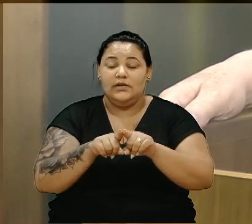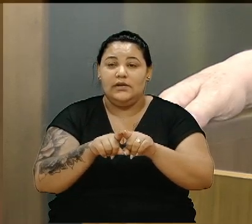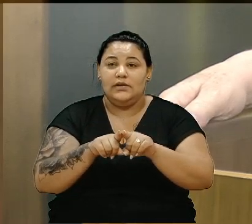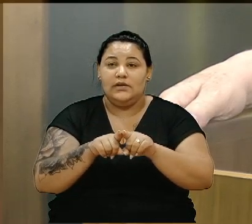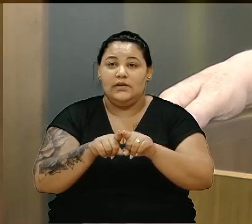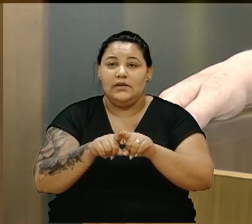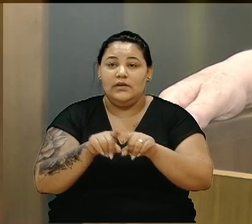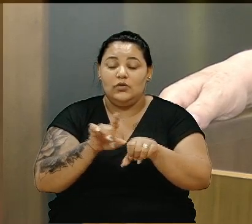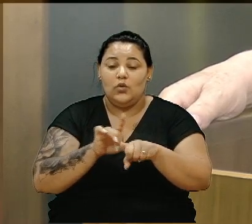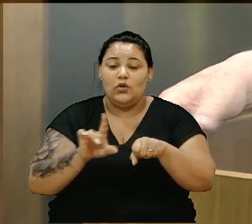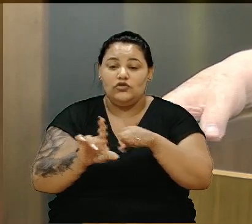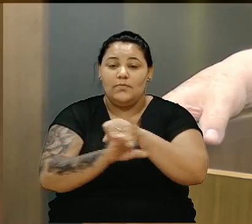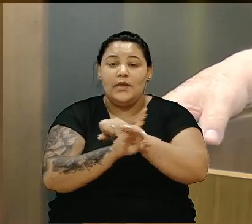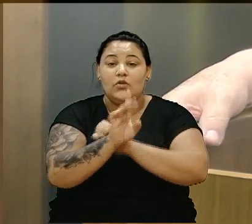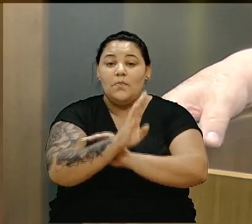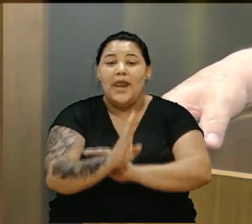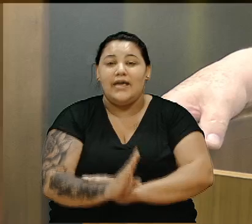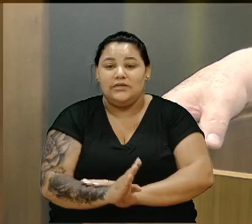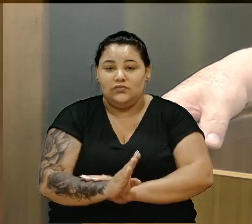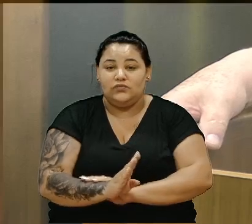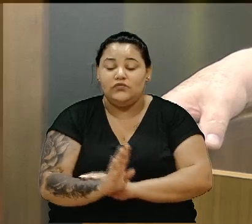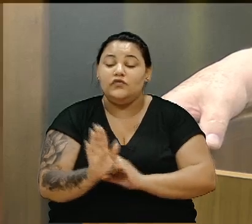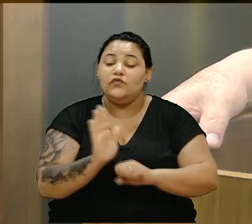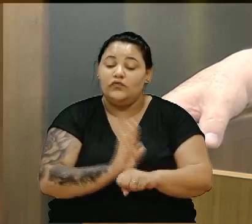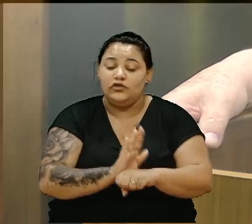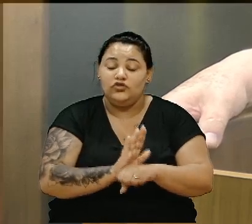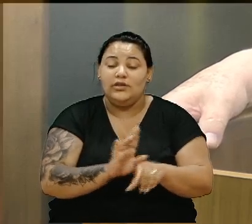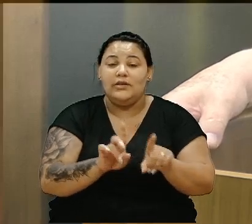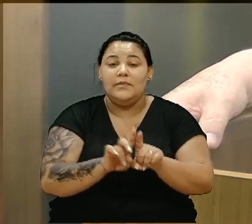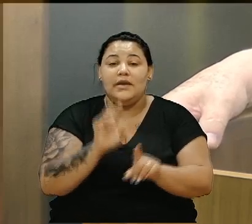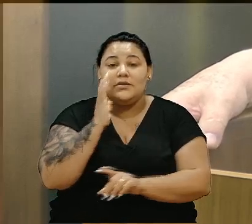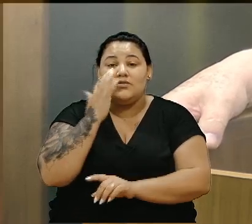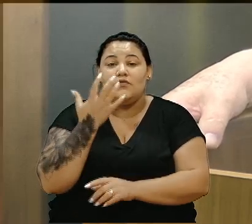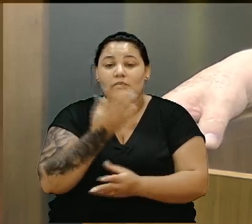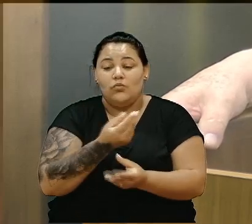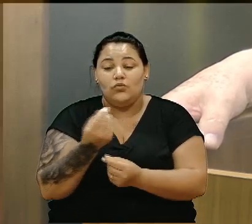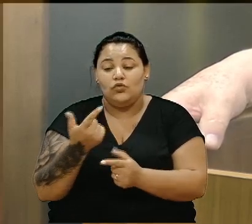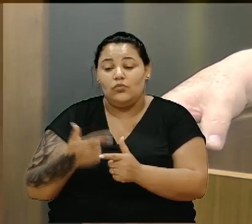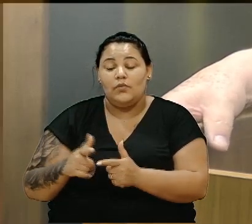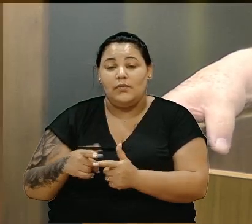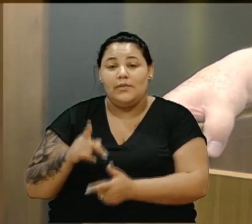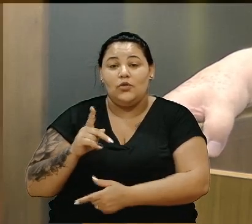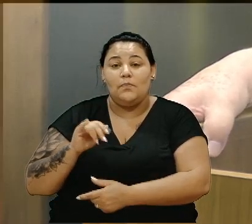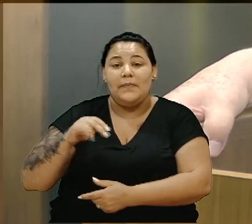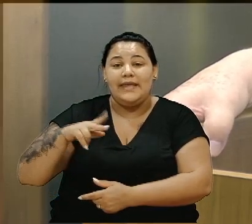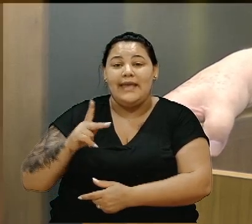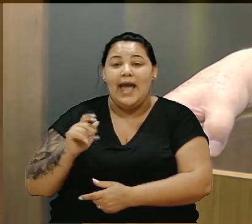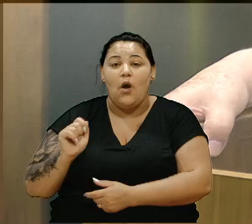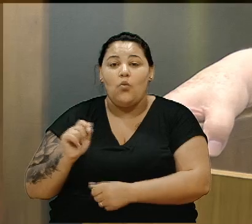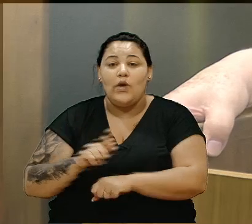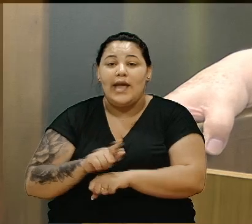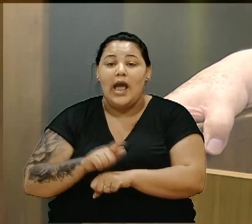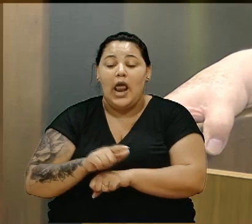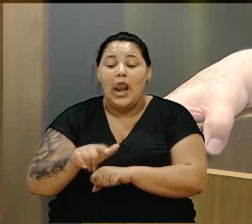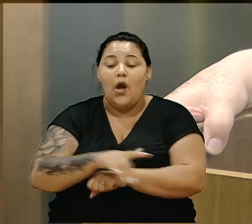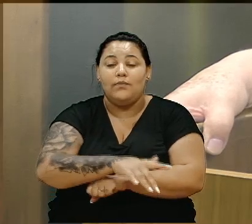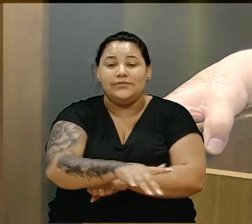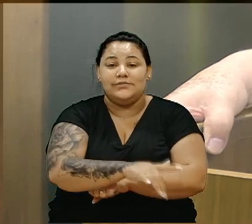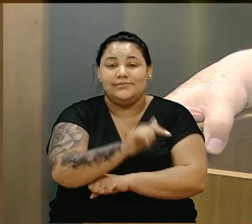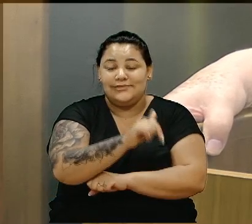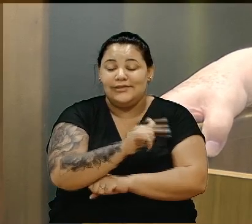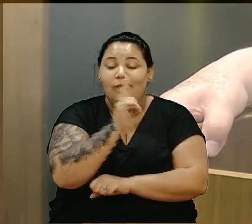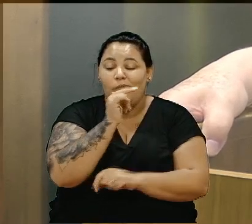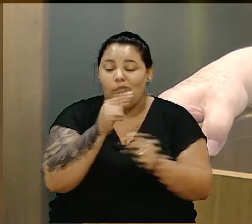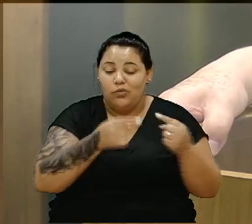do loteamento Brasil, que vai ajudar a resolver o grande problema do Pinhal lá em Galópolis, né? Então, esse piscinão, sem dúvida